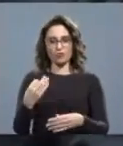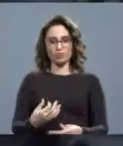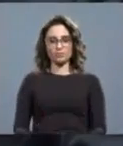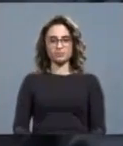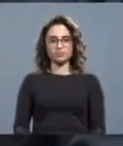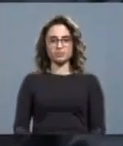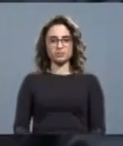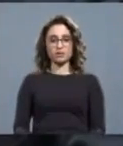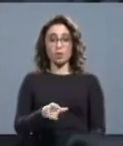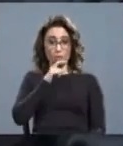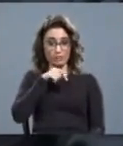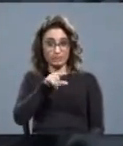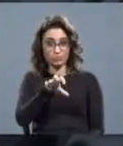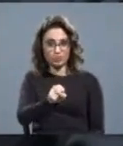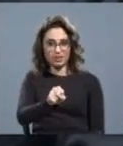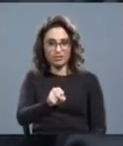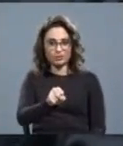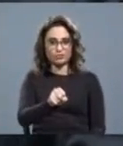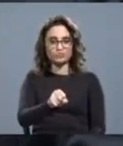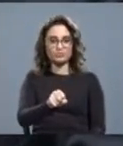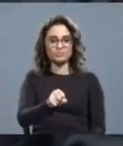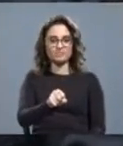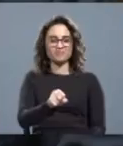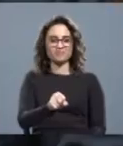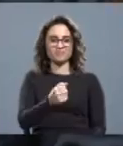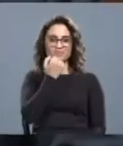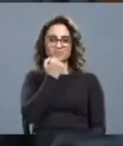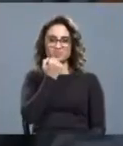participei. Mas posso usar isto para os apanhar.